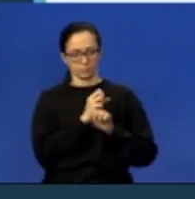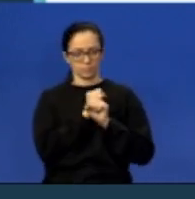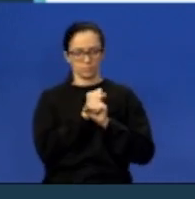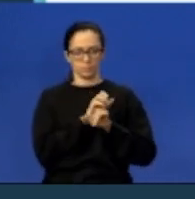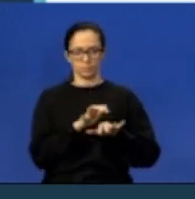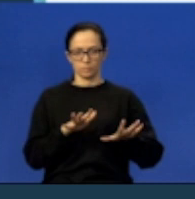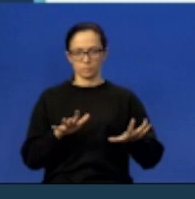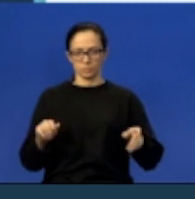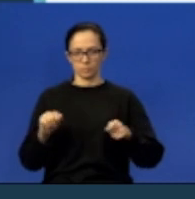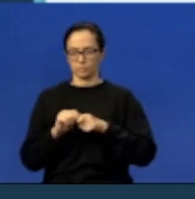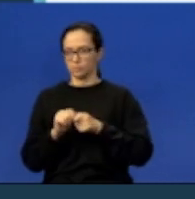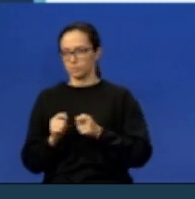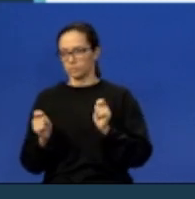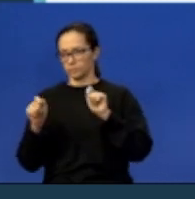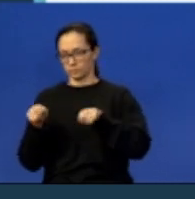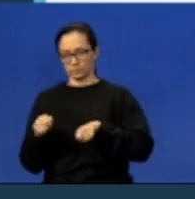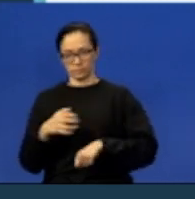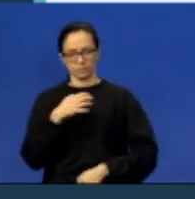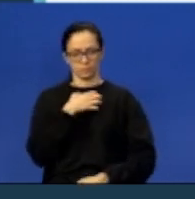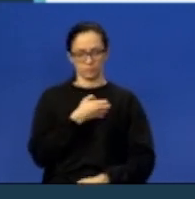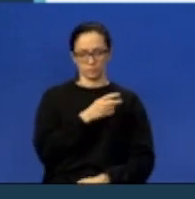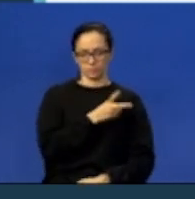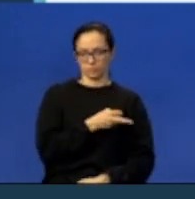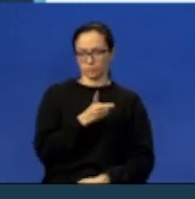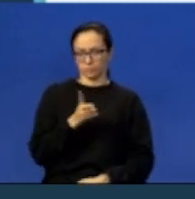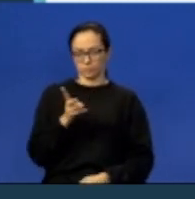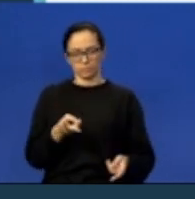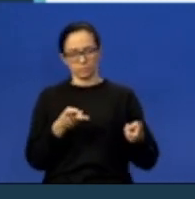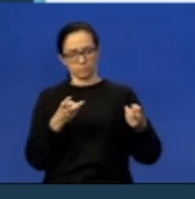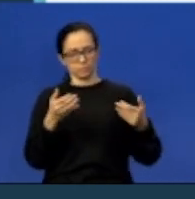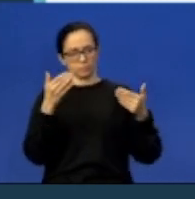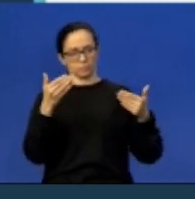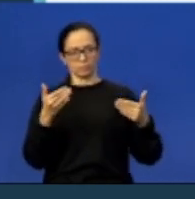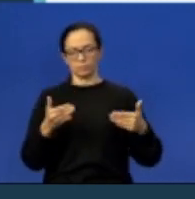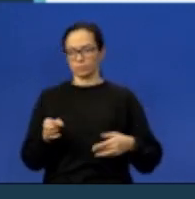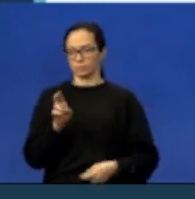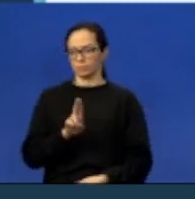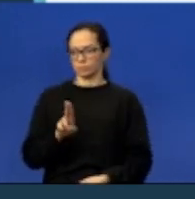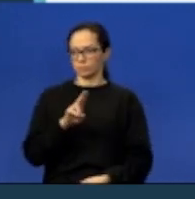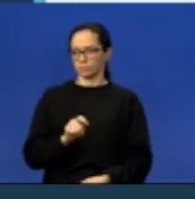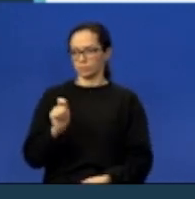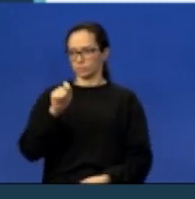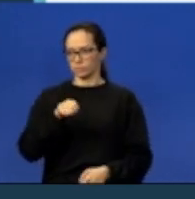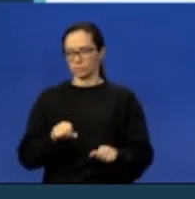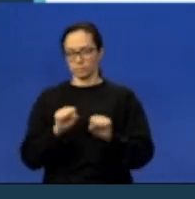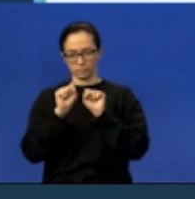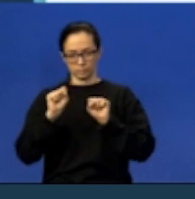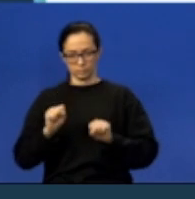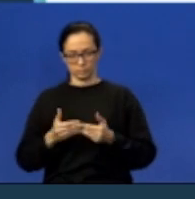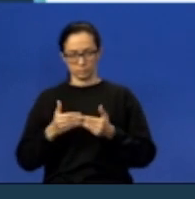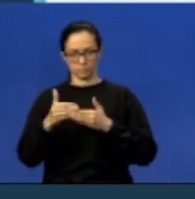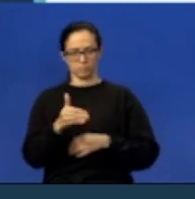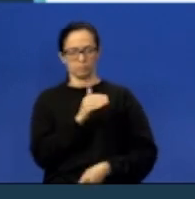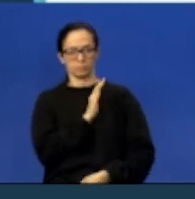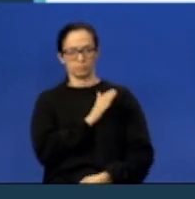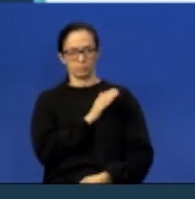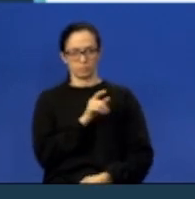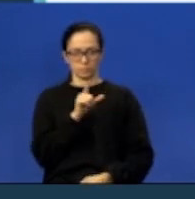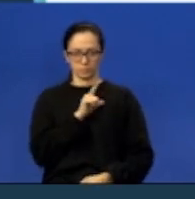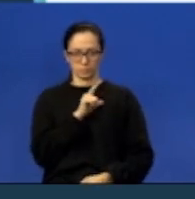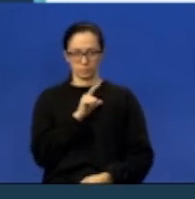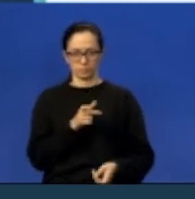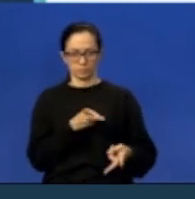coração. Então, a cada contração atrial, segue-se uma contração ventricular, através de um sistema de condução próprio do coração, que é o sistema de